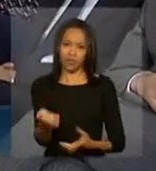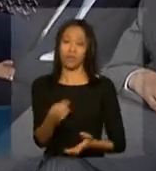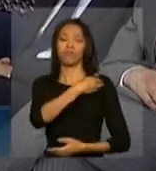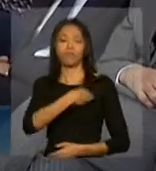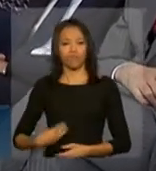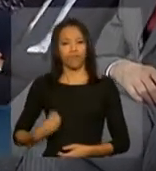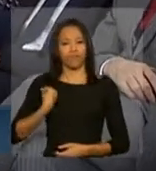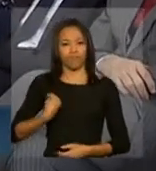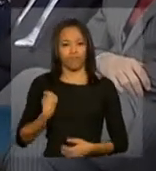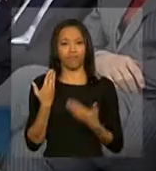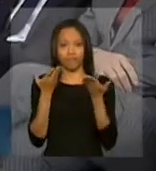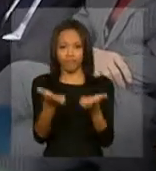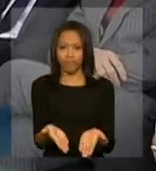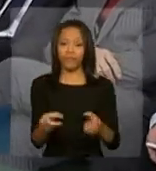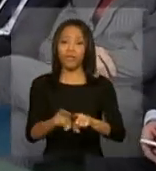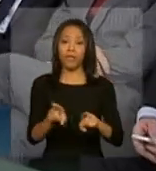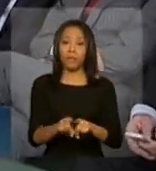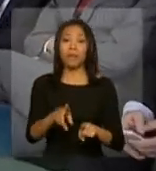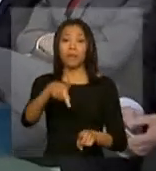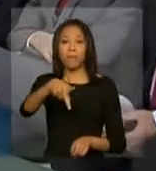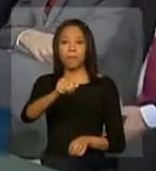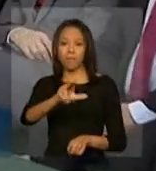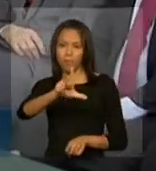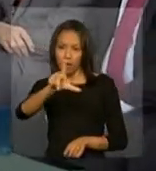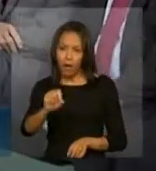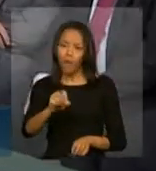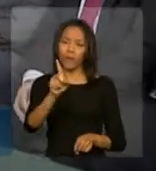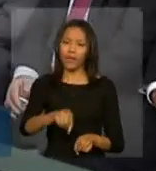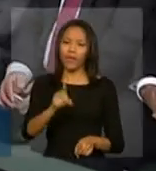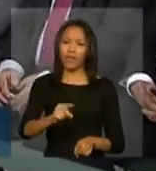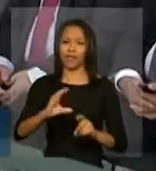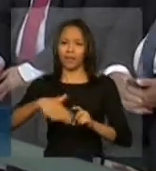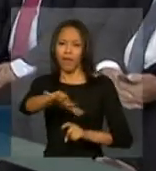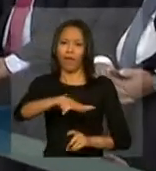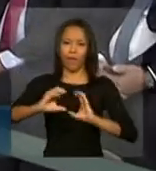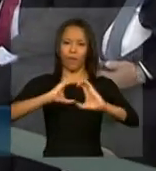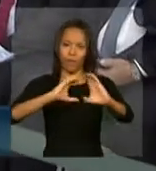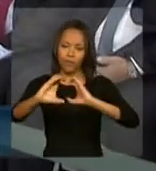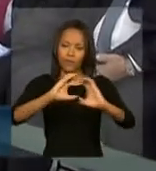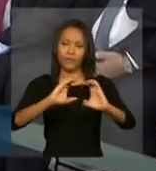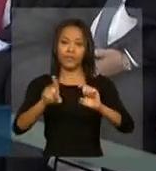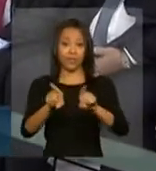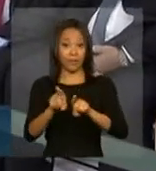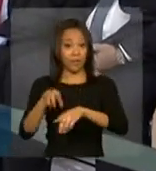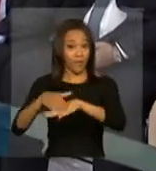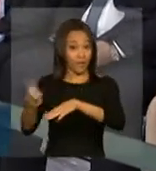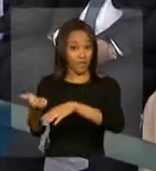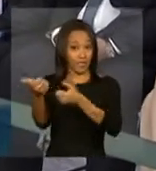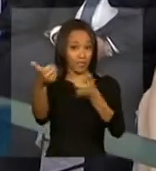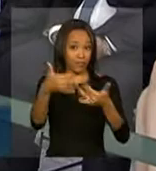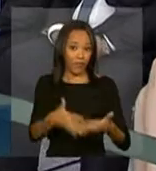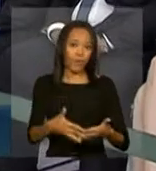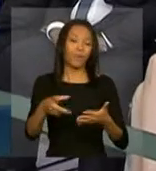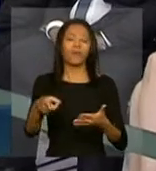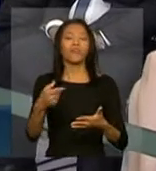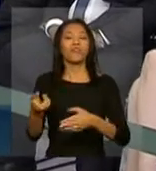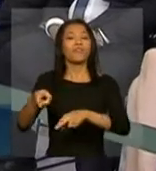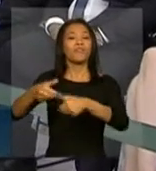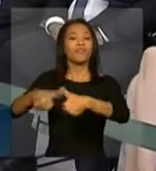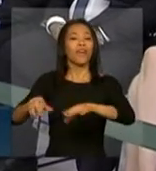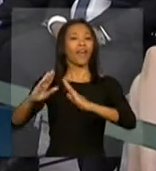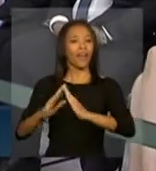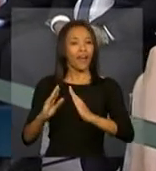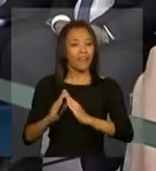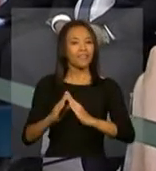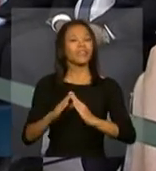Orçamento e Gestão. Paulo Bernardo, ministro de Estado de Comunicações. Aquela parte que você falou que agora você vai poder ficar mais em casa,